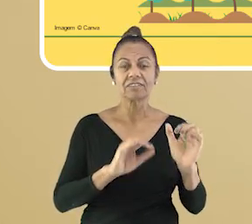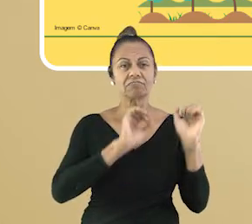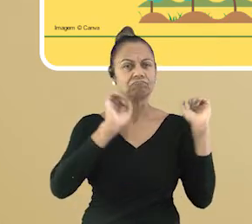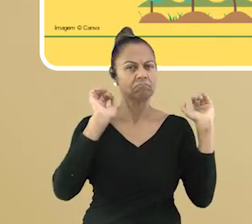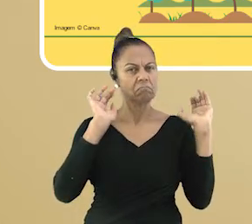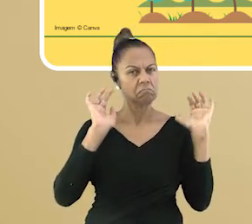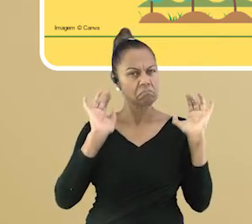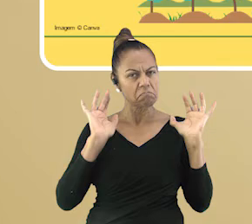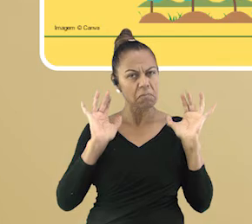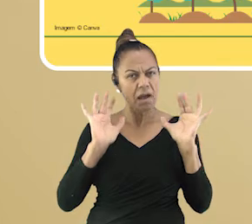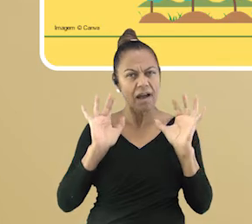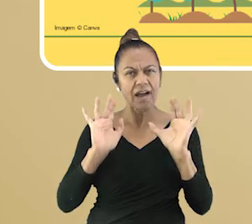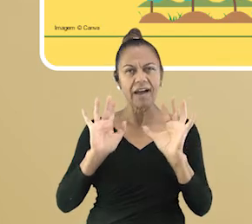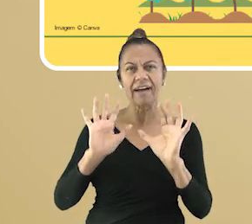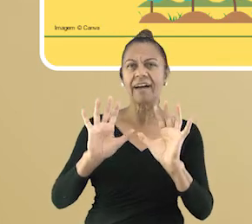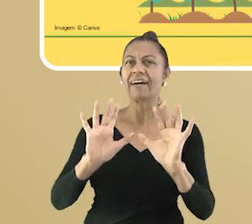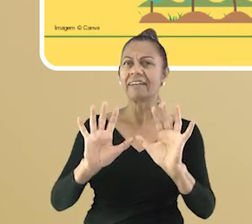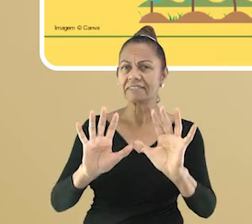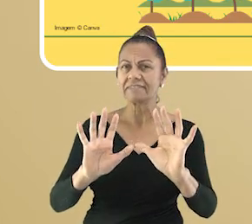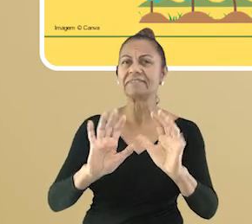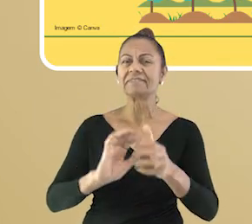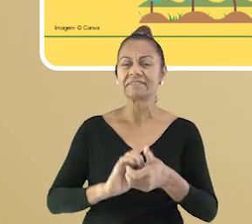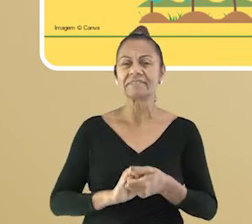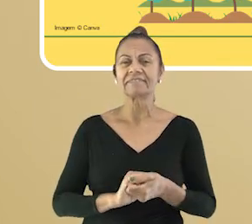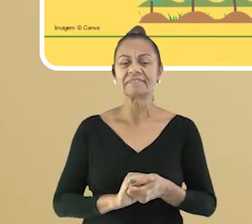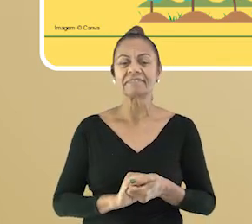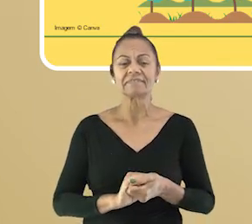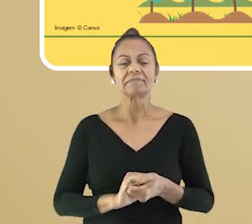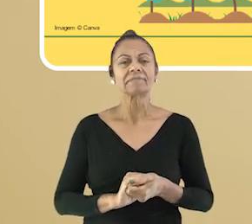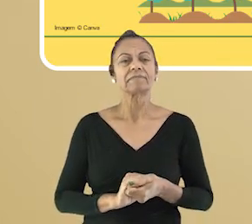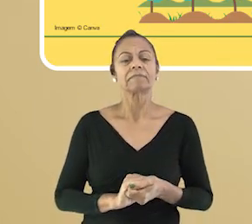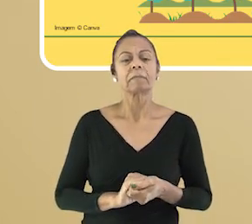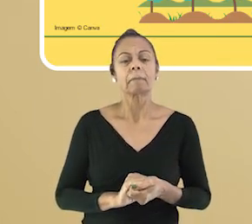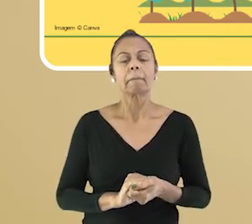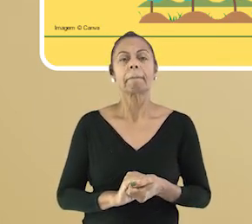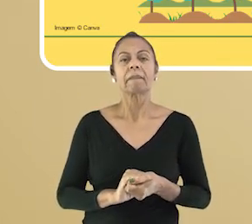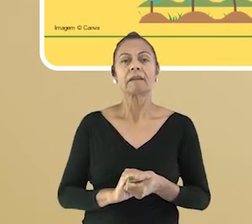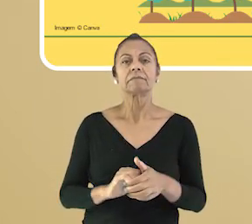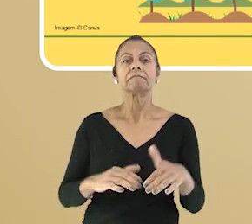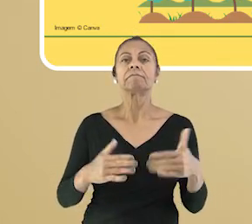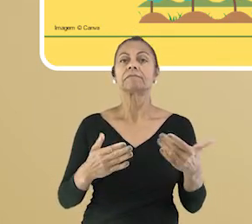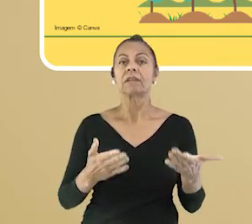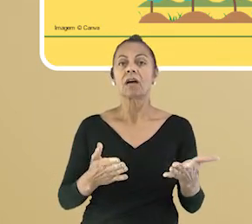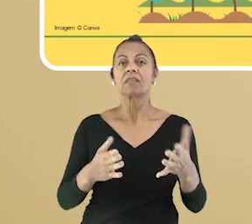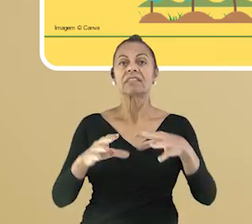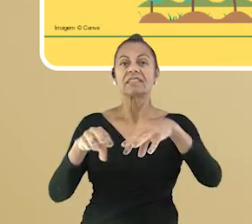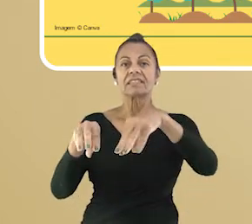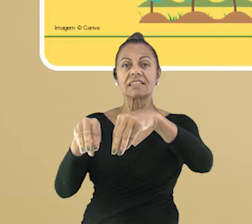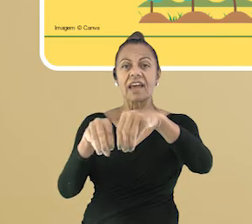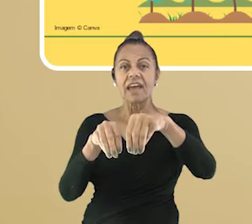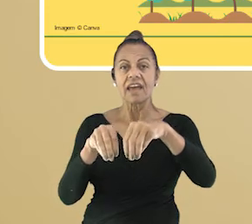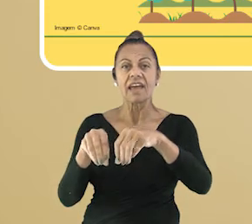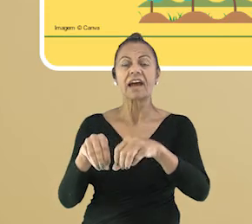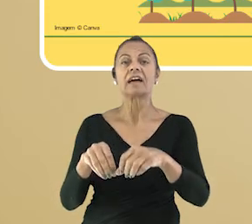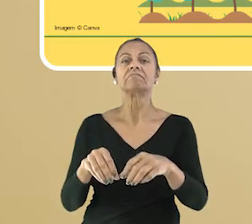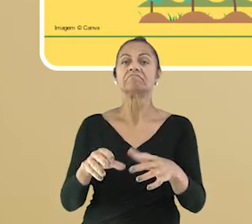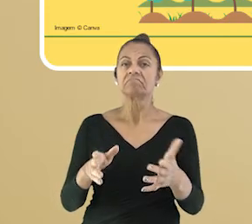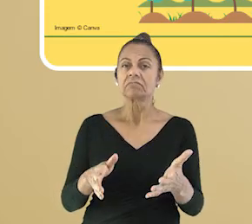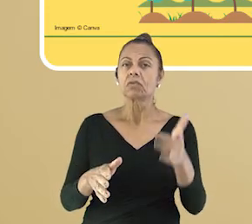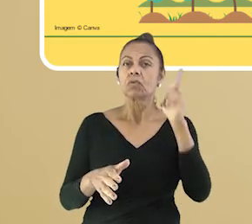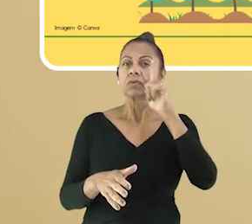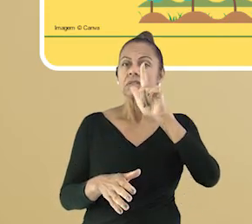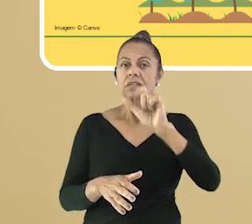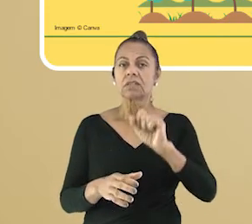suíços, poloneses, libaneses, dentre outros tantos povos, para morar aqui. E eles ganharam